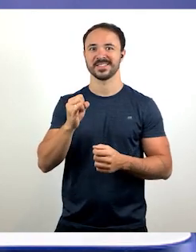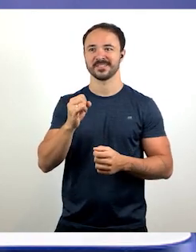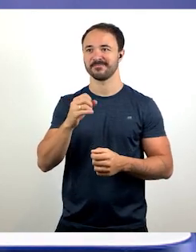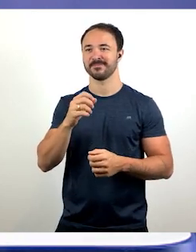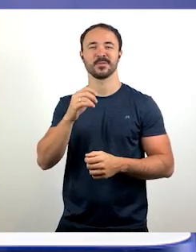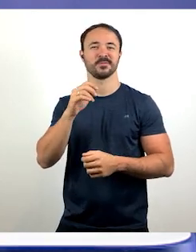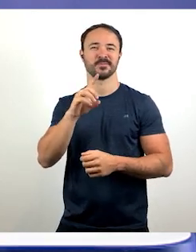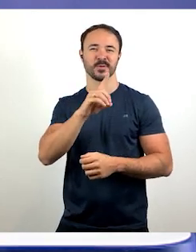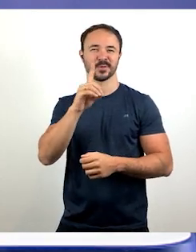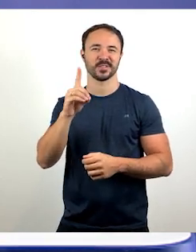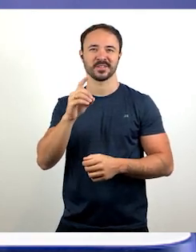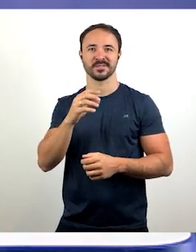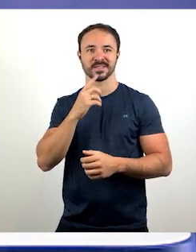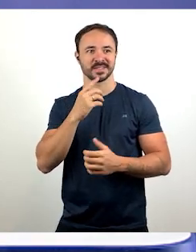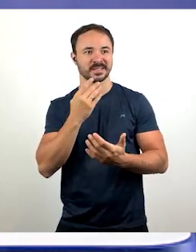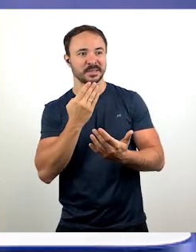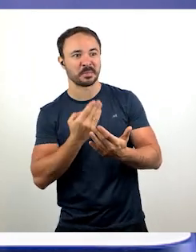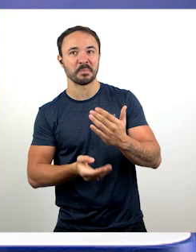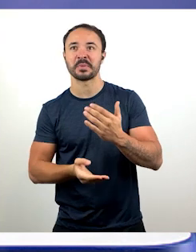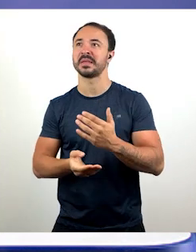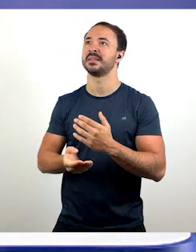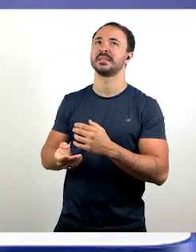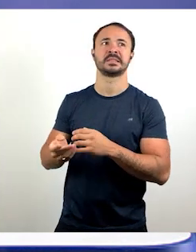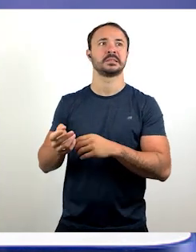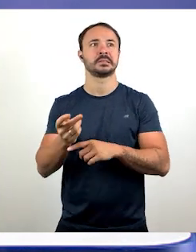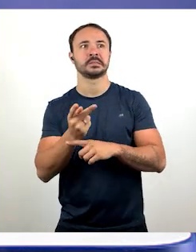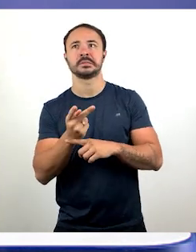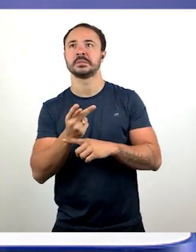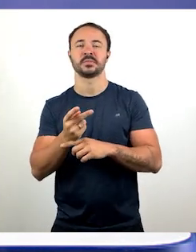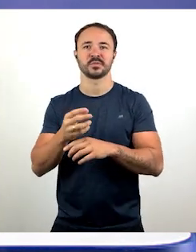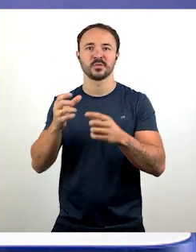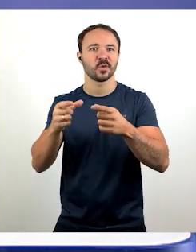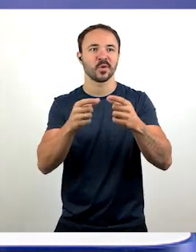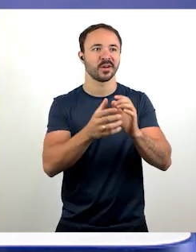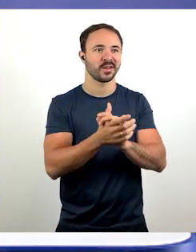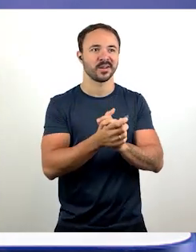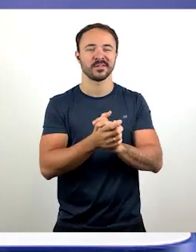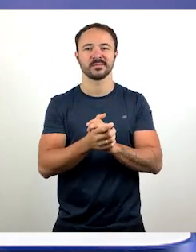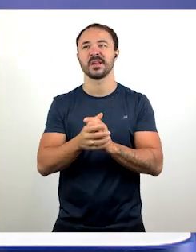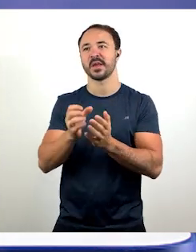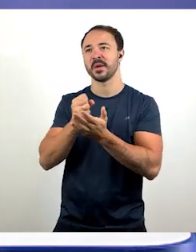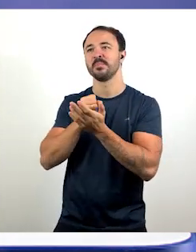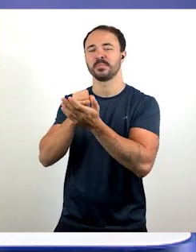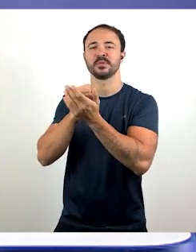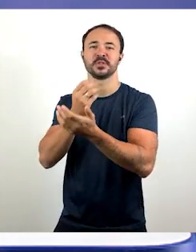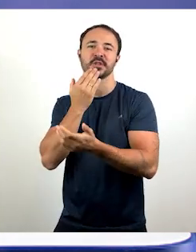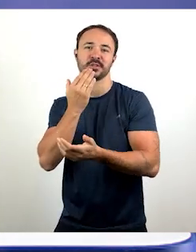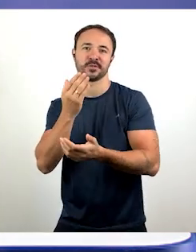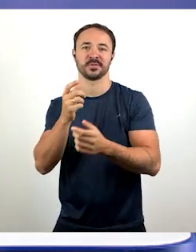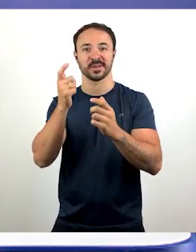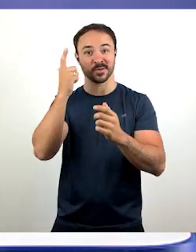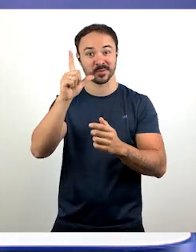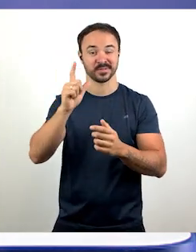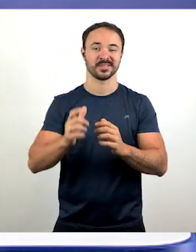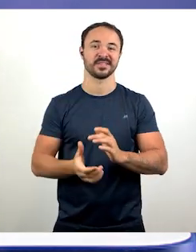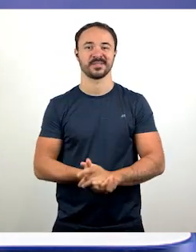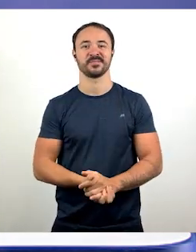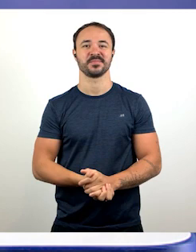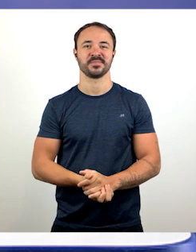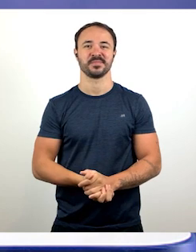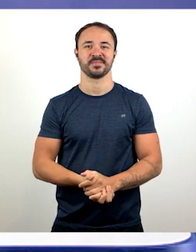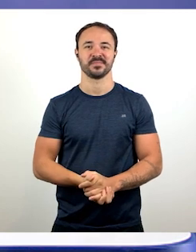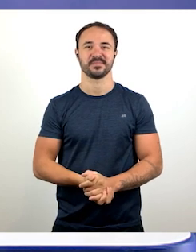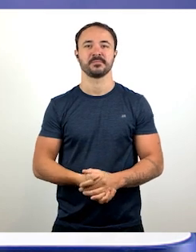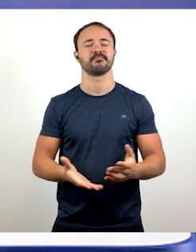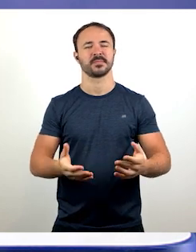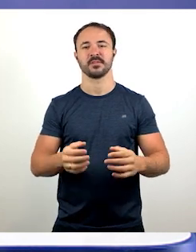Então, se você ficar perdido numa ilha um dia, já sabe como pedir socorro através de um rádio. Então é isso, pessoal. Para a nossa